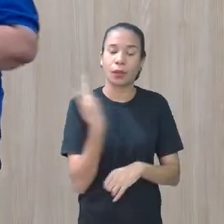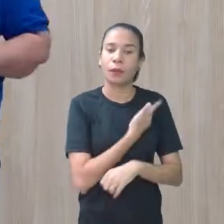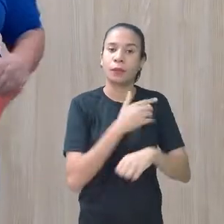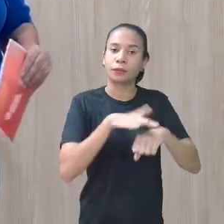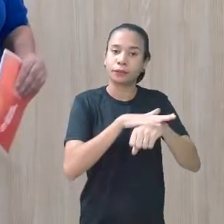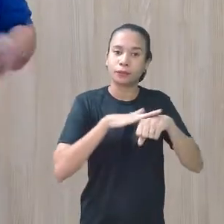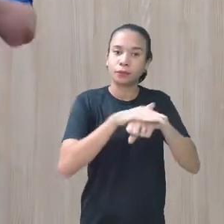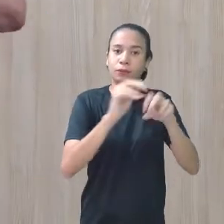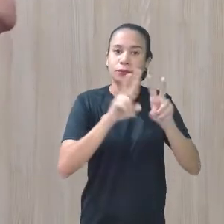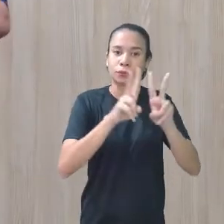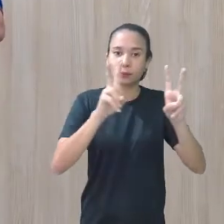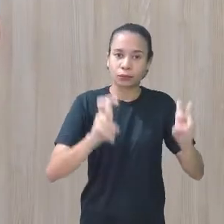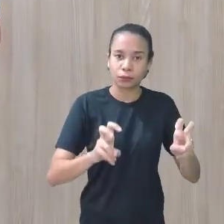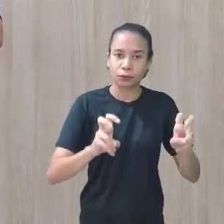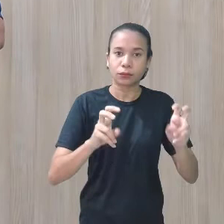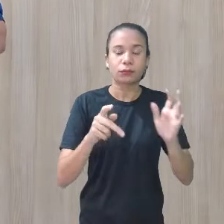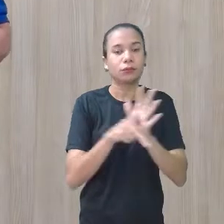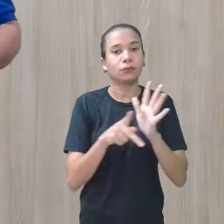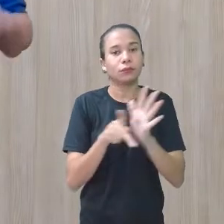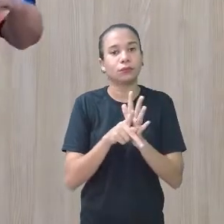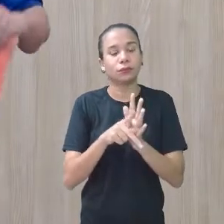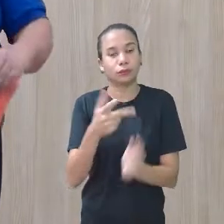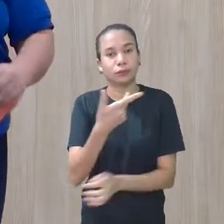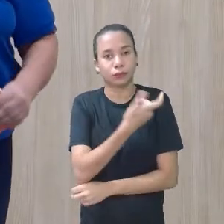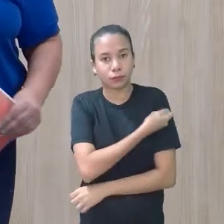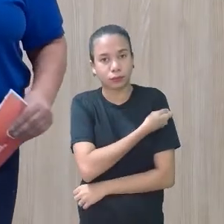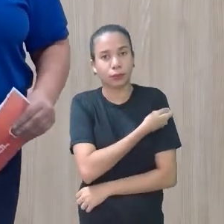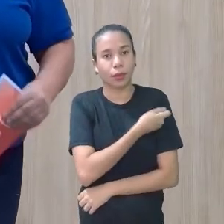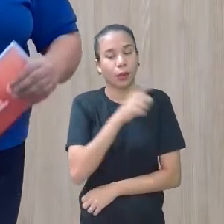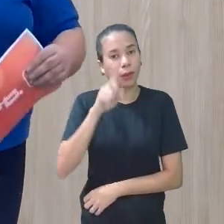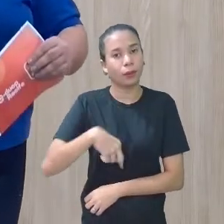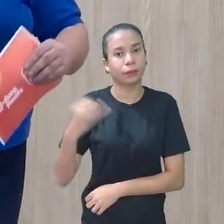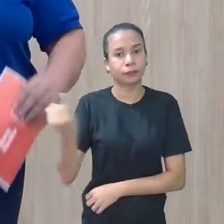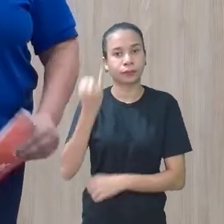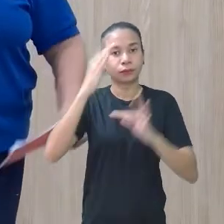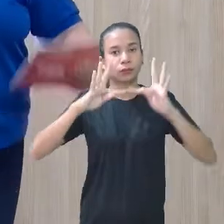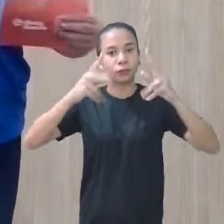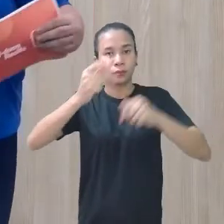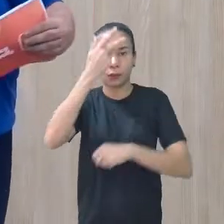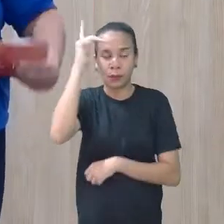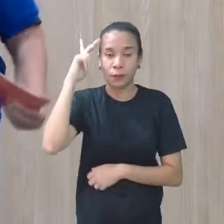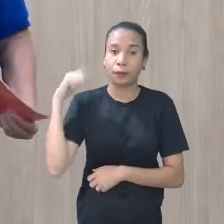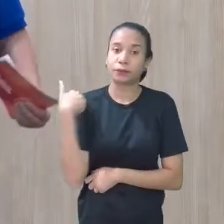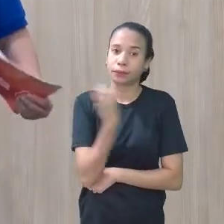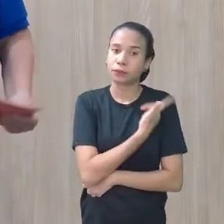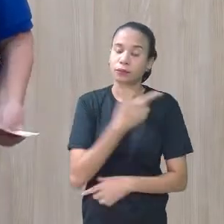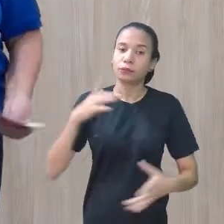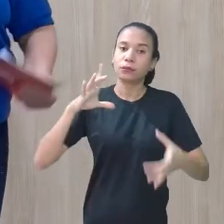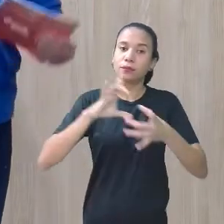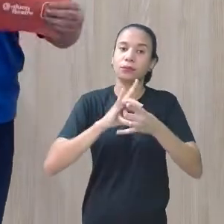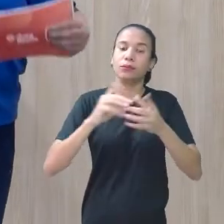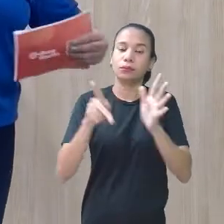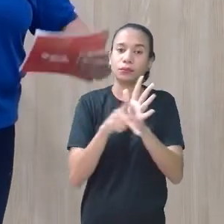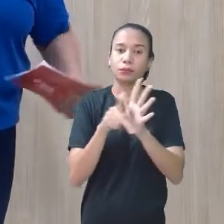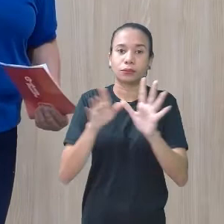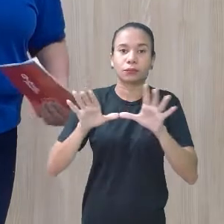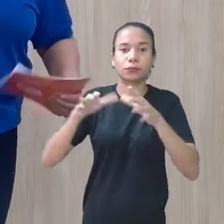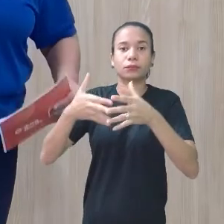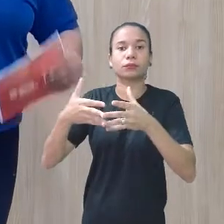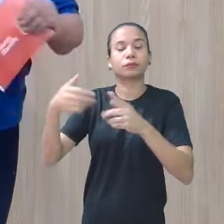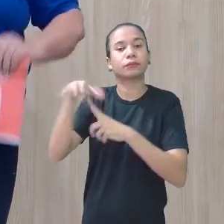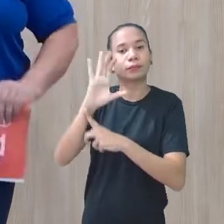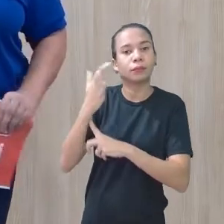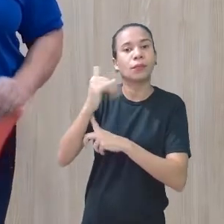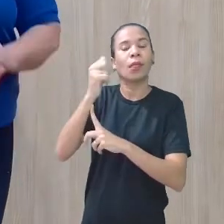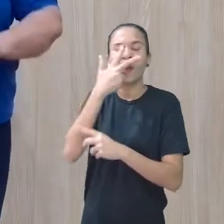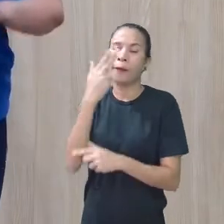conversar mais a respeito dessa vacina, que é muito importante para todos nós, e nós que fazemos parte da equipe de ciência,